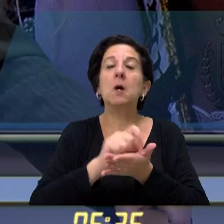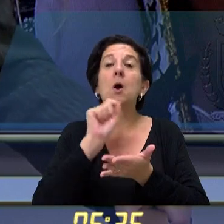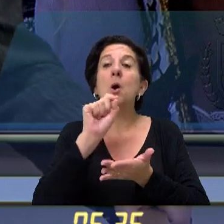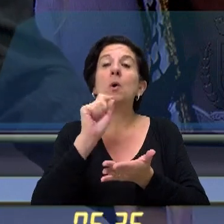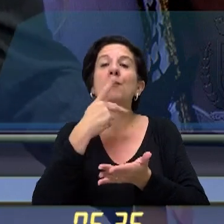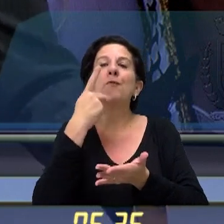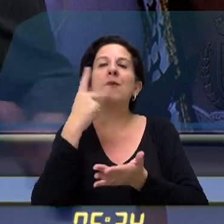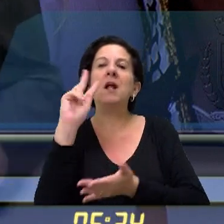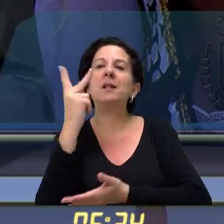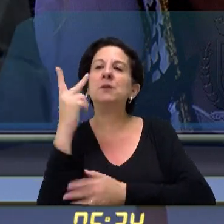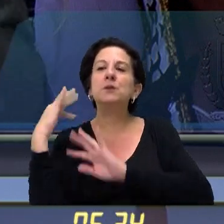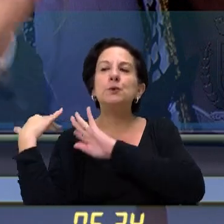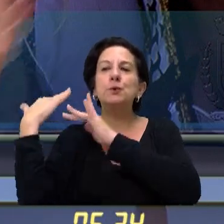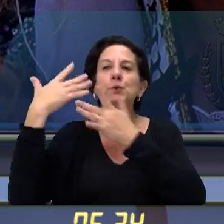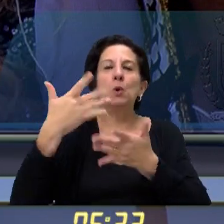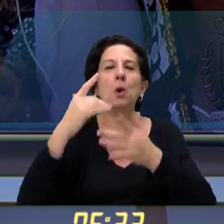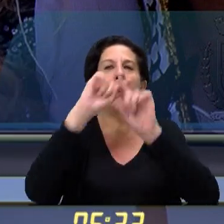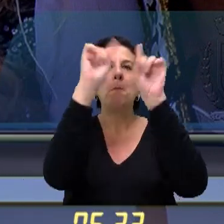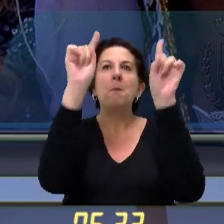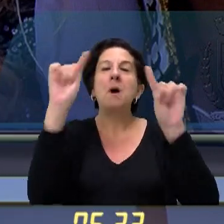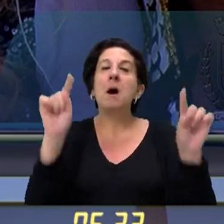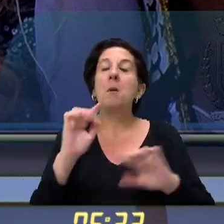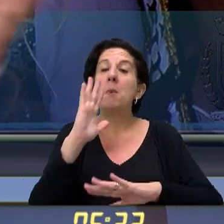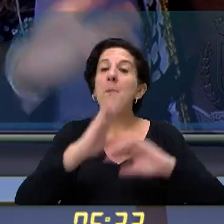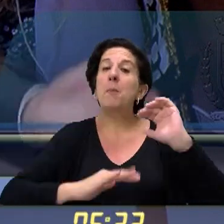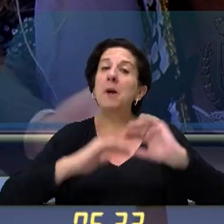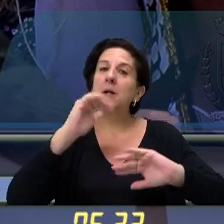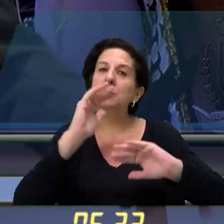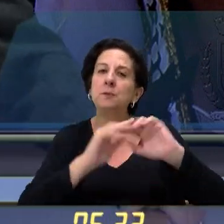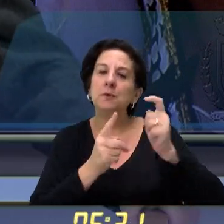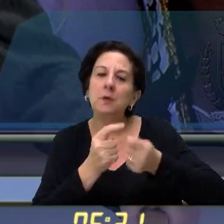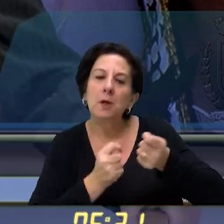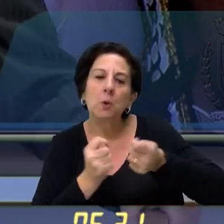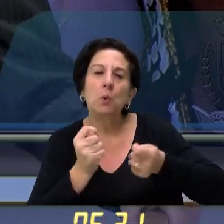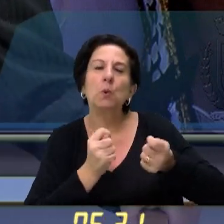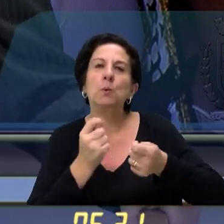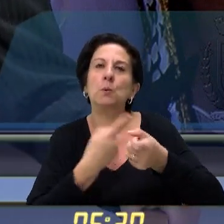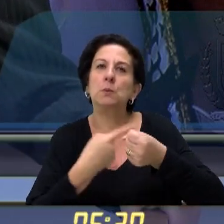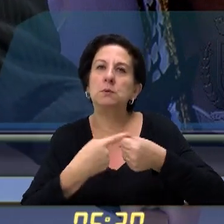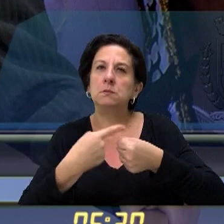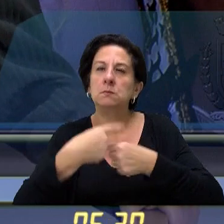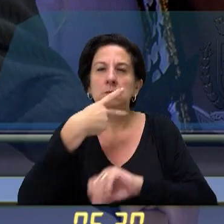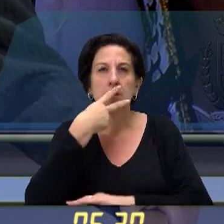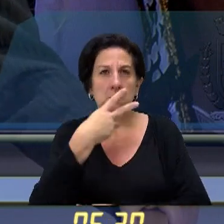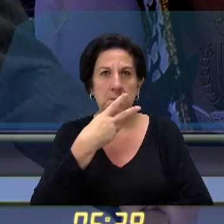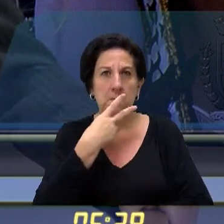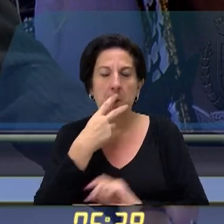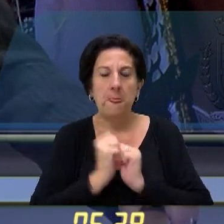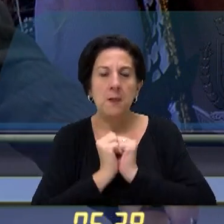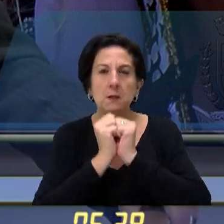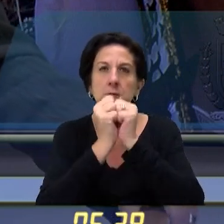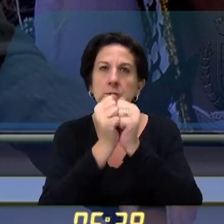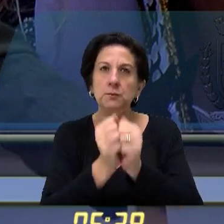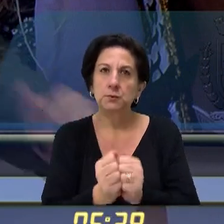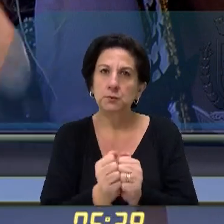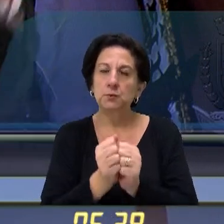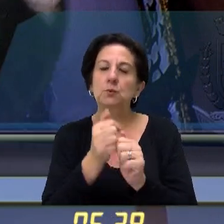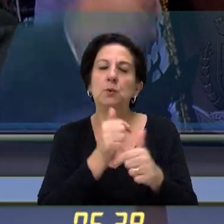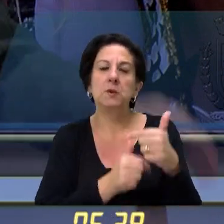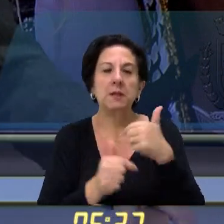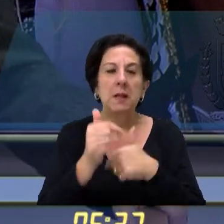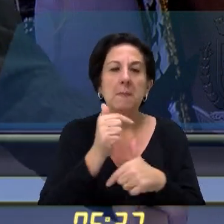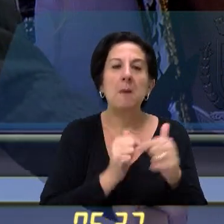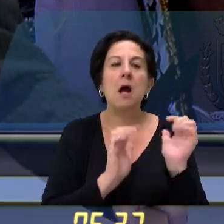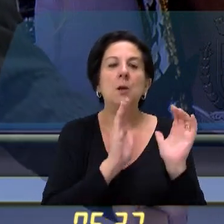nossa cidade, é um mapa, praticamente um mapa econômico do município de Santa Cruz do Sul, juntamente com seus serviços,